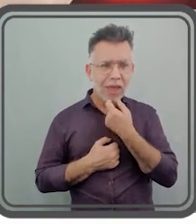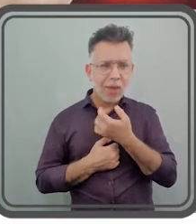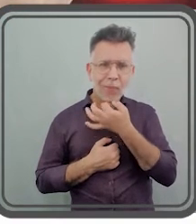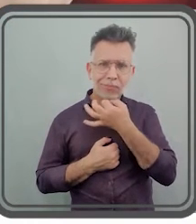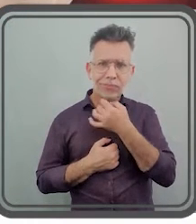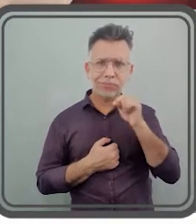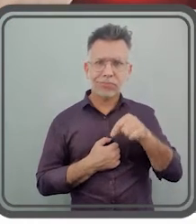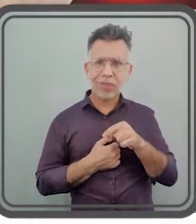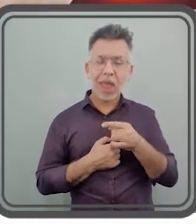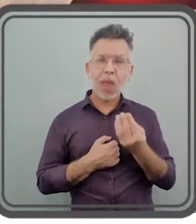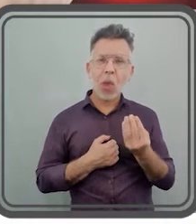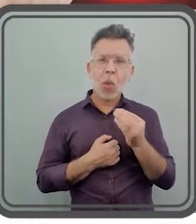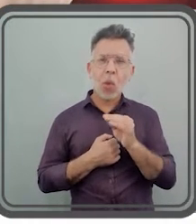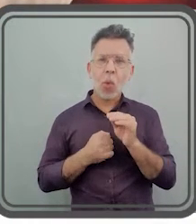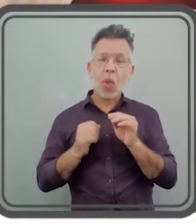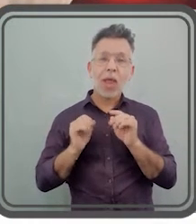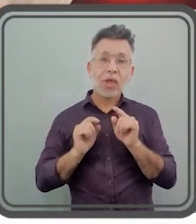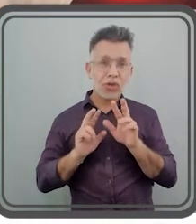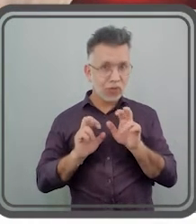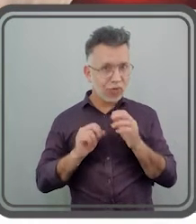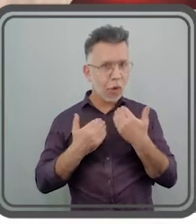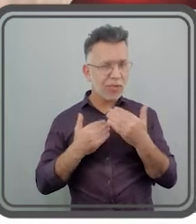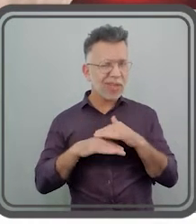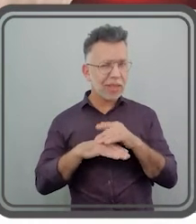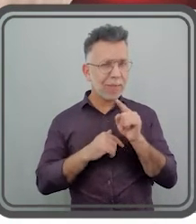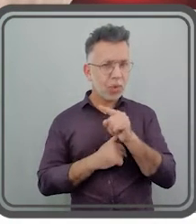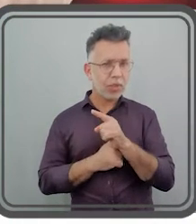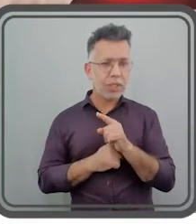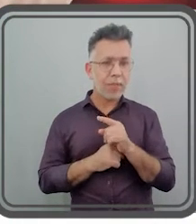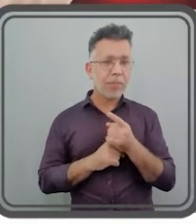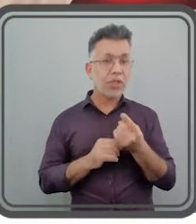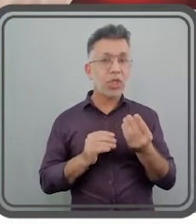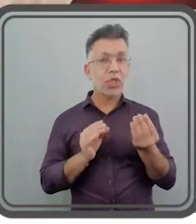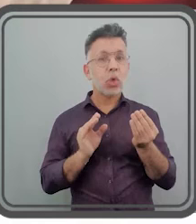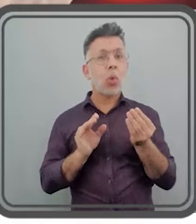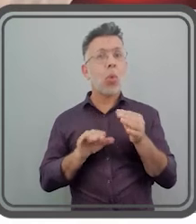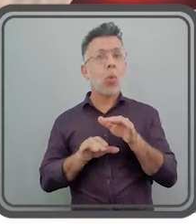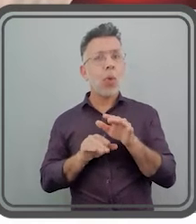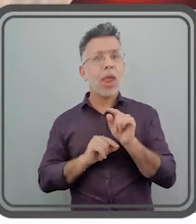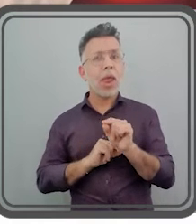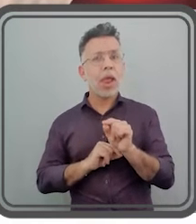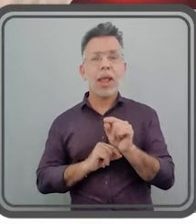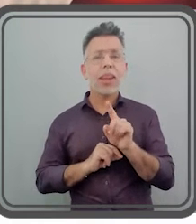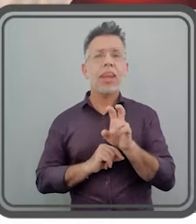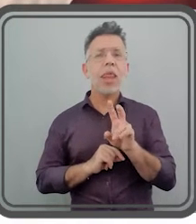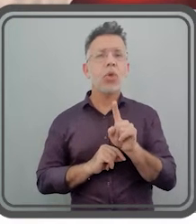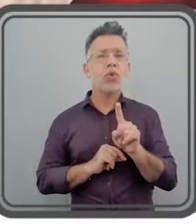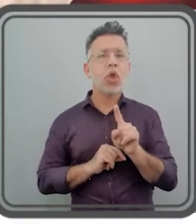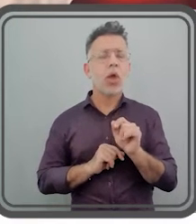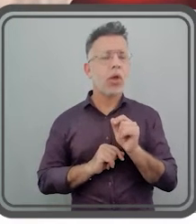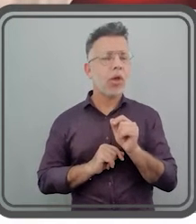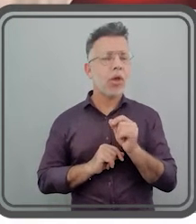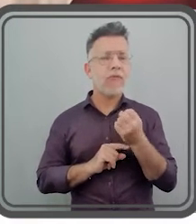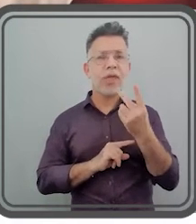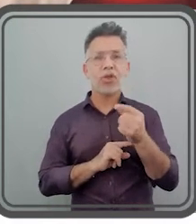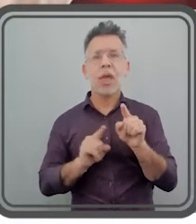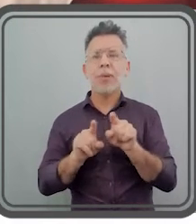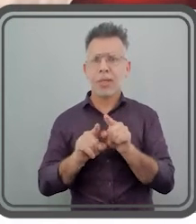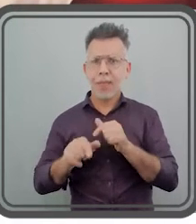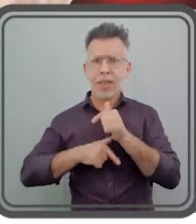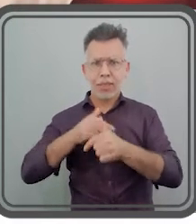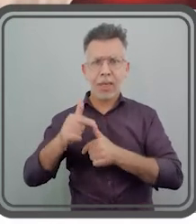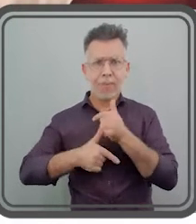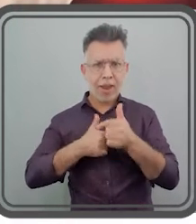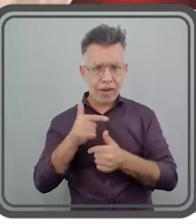comentários que a gente vai conversar depois e o Gustavo para gente incluir aí não só não só viajar